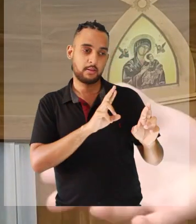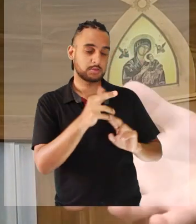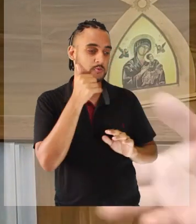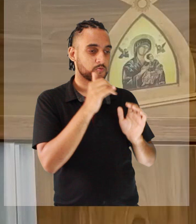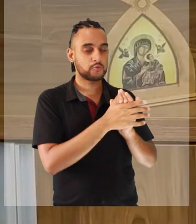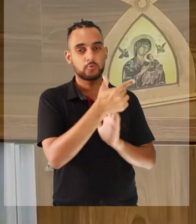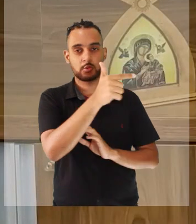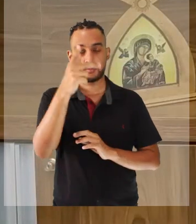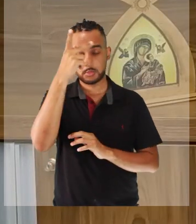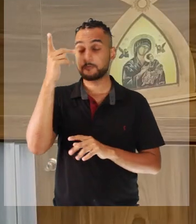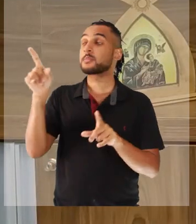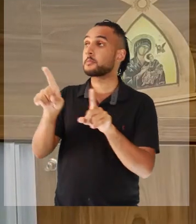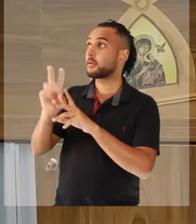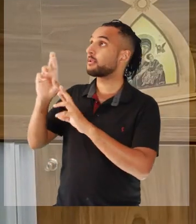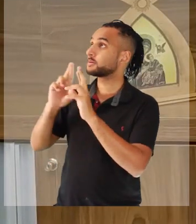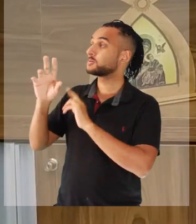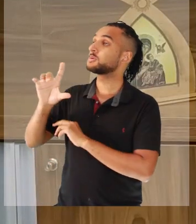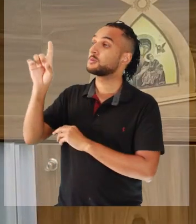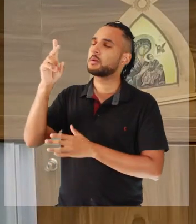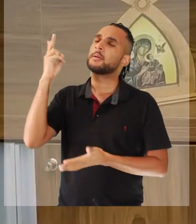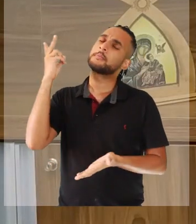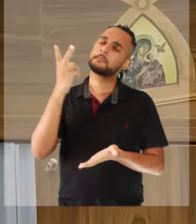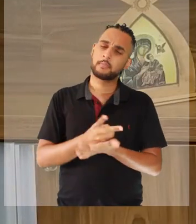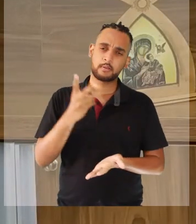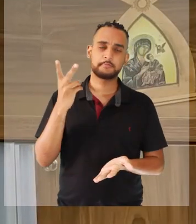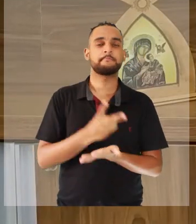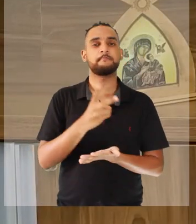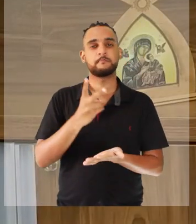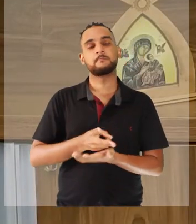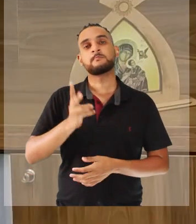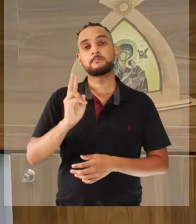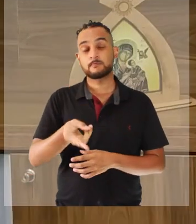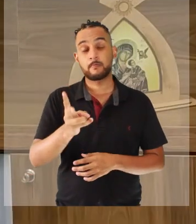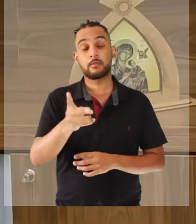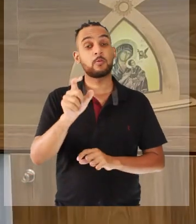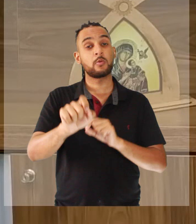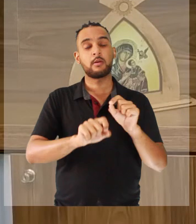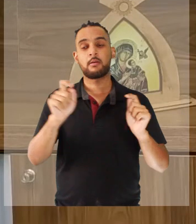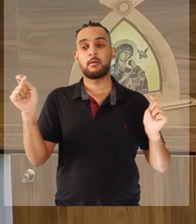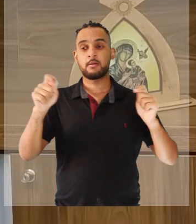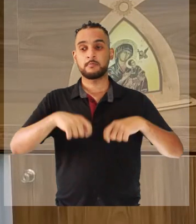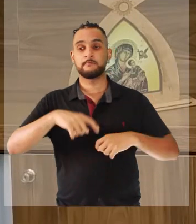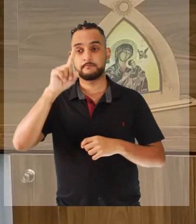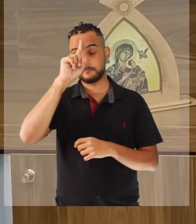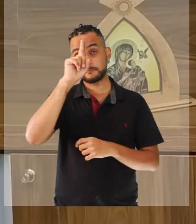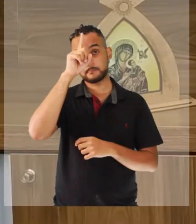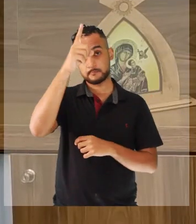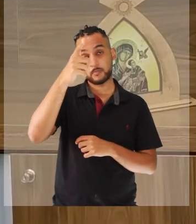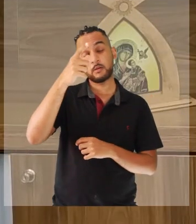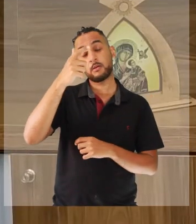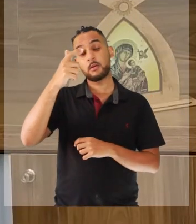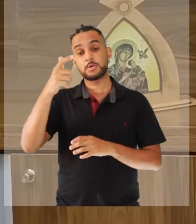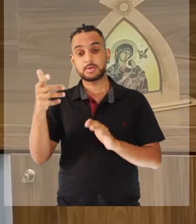as outras pessoas, da sua relação com Deus, mesmo assim, foi preservada no homem a